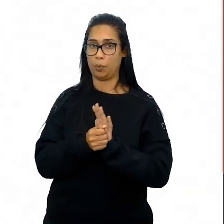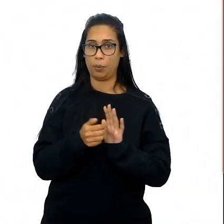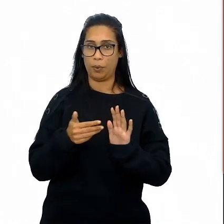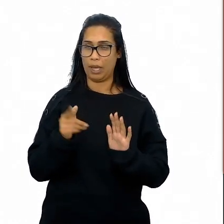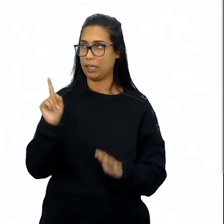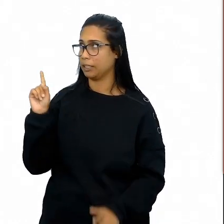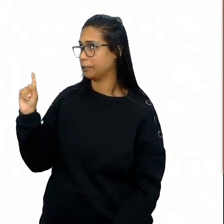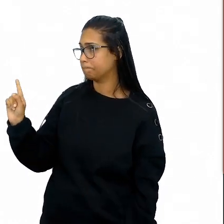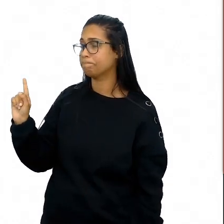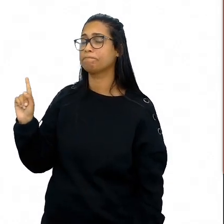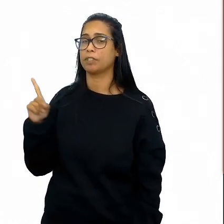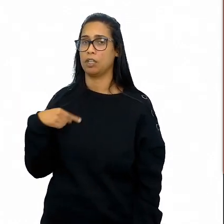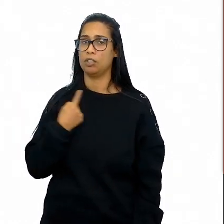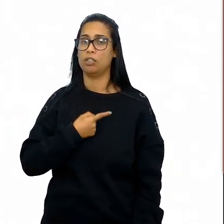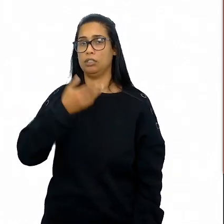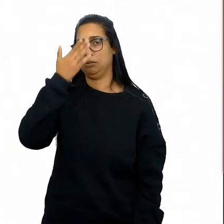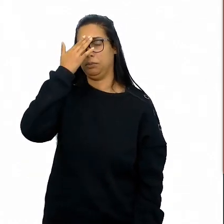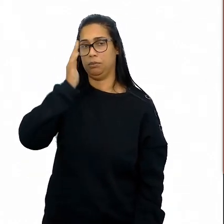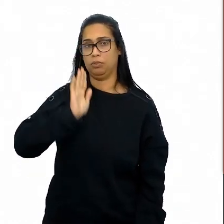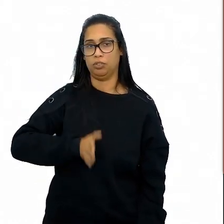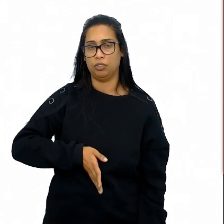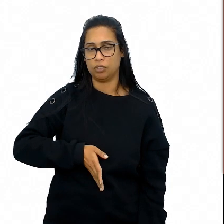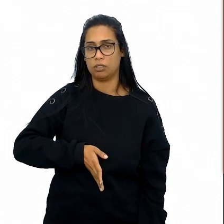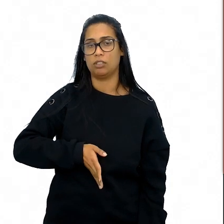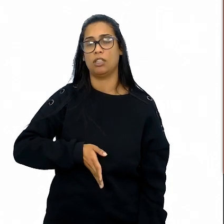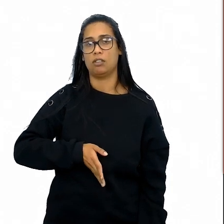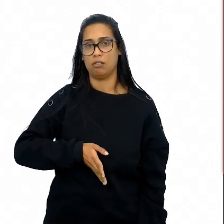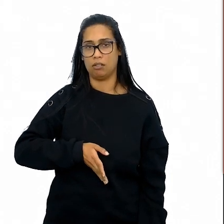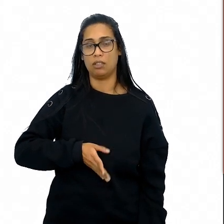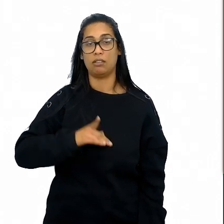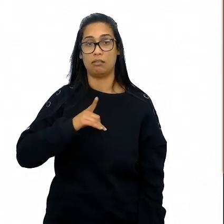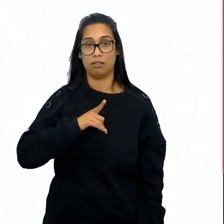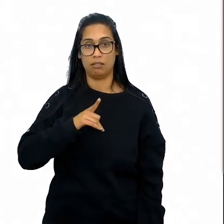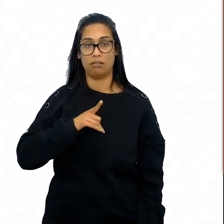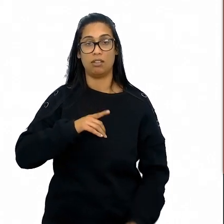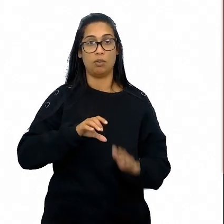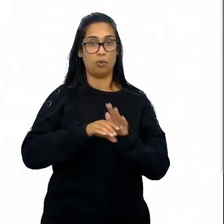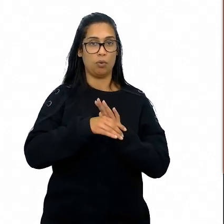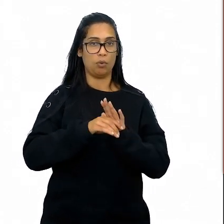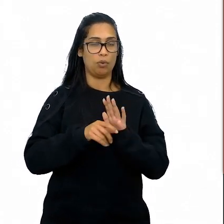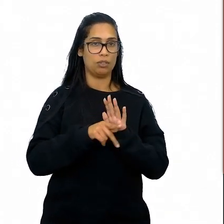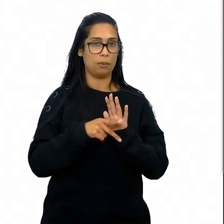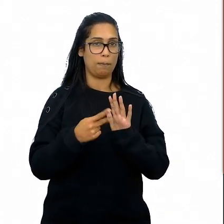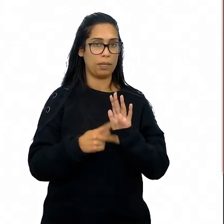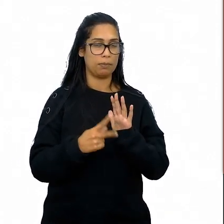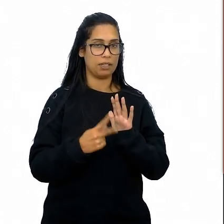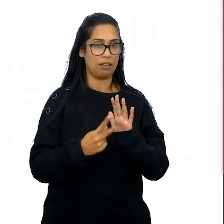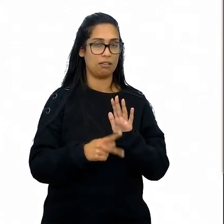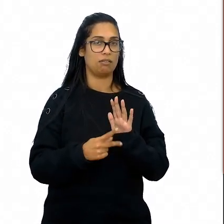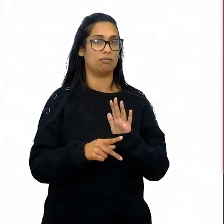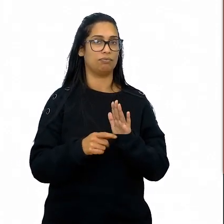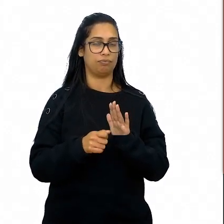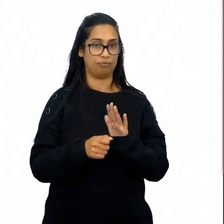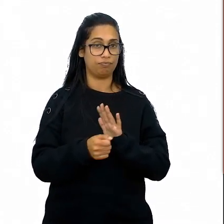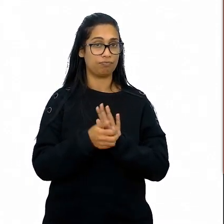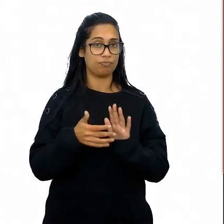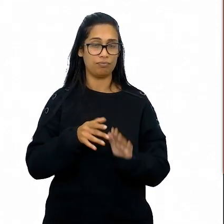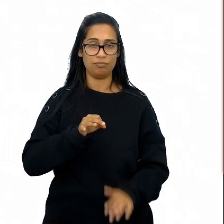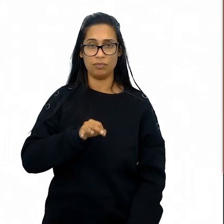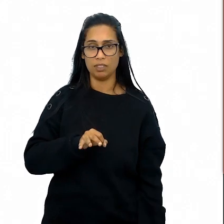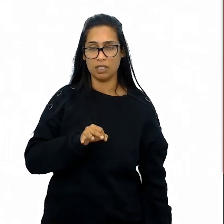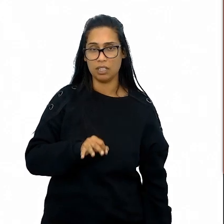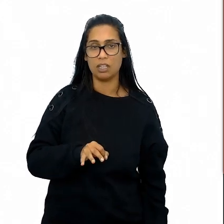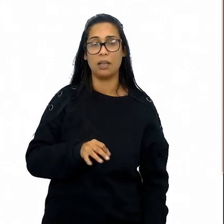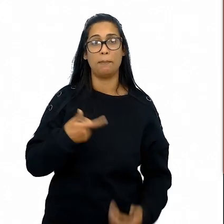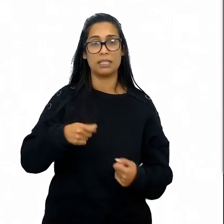existe uma certa dificuldade em poder definir o que que é esse currículo mas a gente trouxe aqui aquilo que a gente entendeu que mais fazia sentido